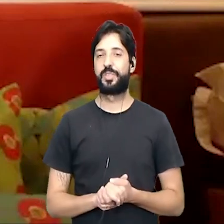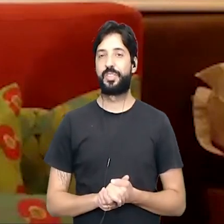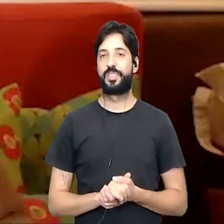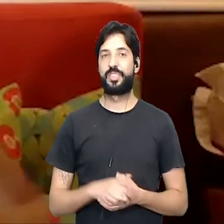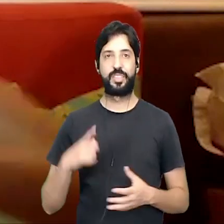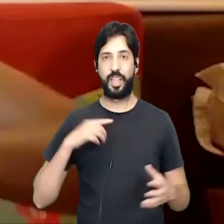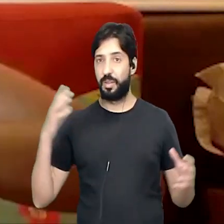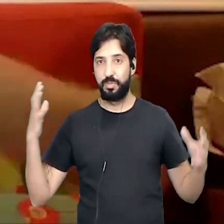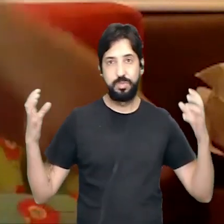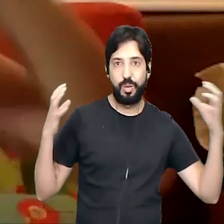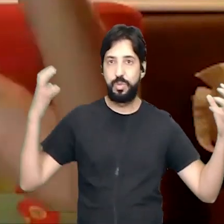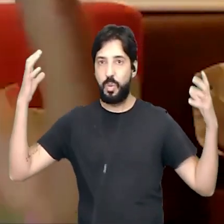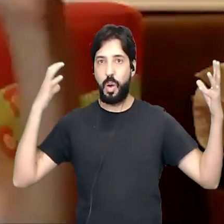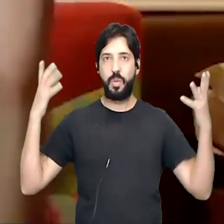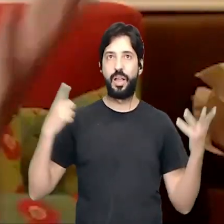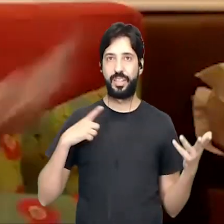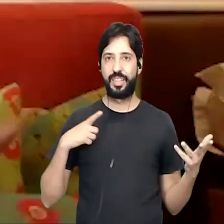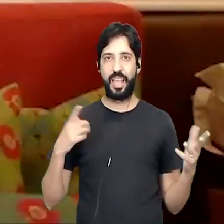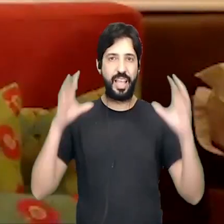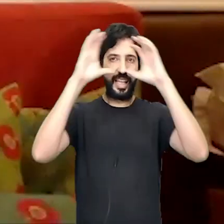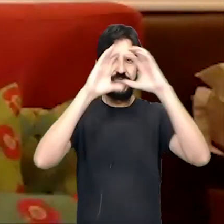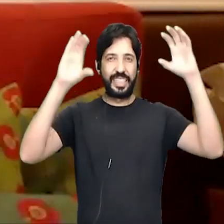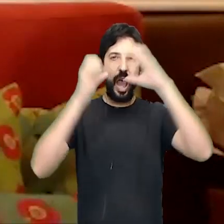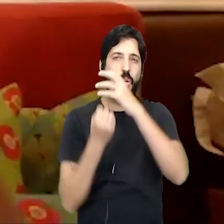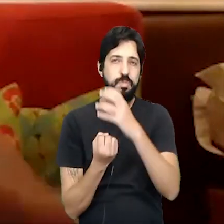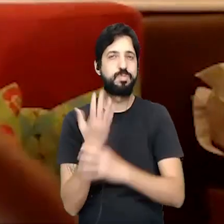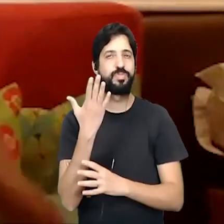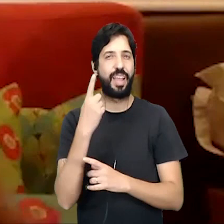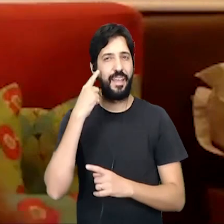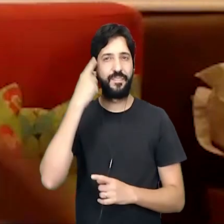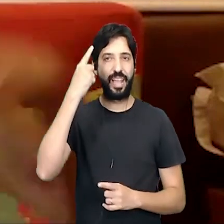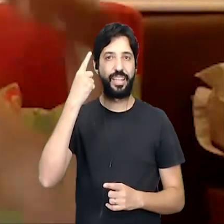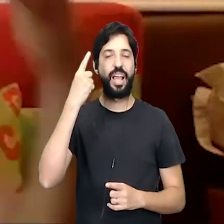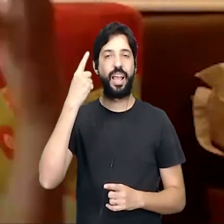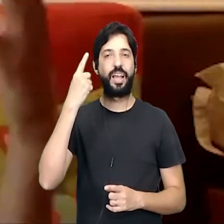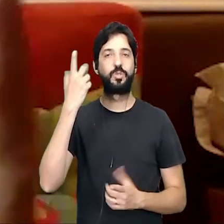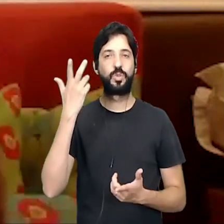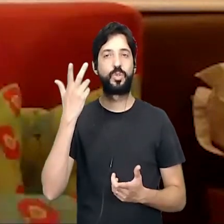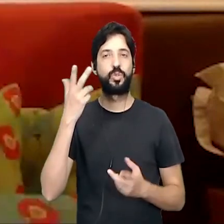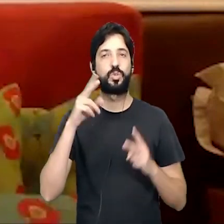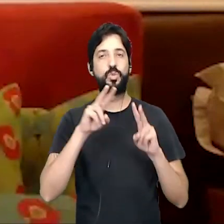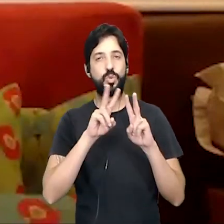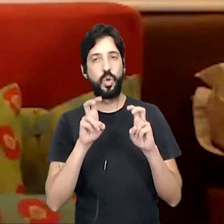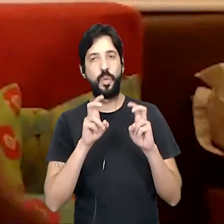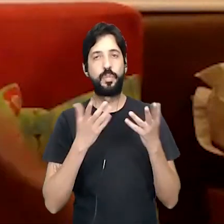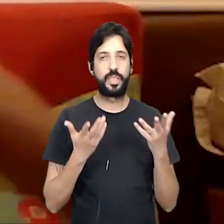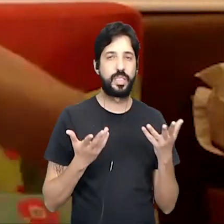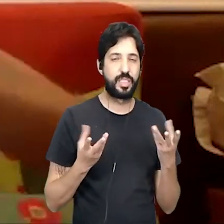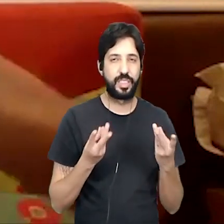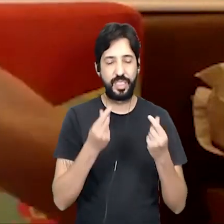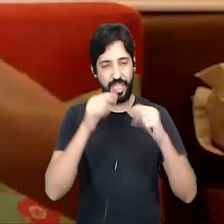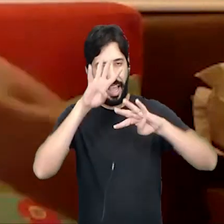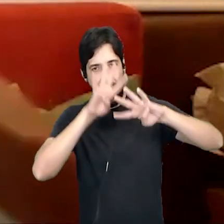teatro, né? É desses efeitos todos, né? De um céu criado a